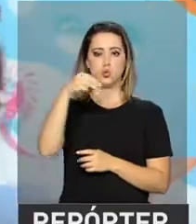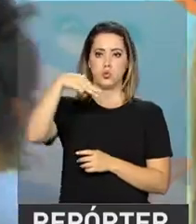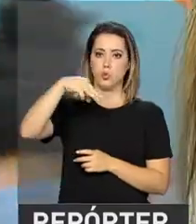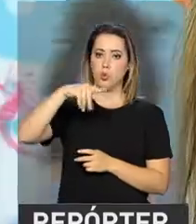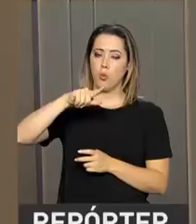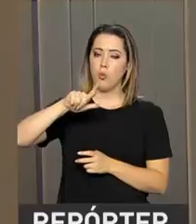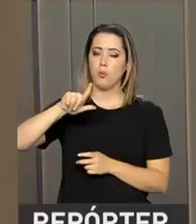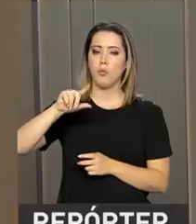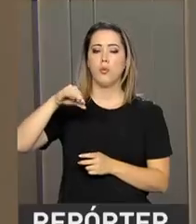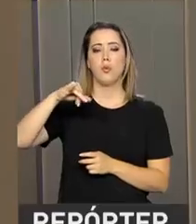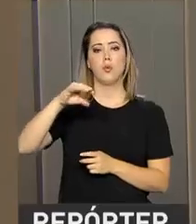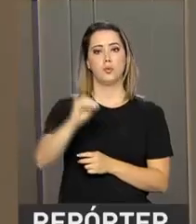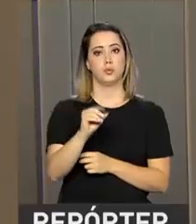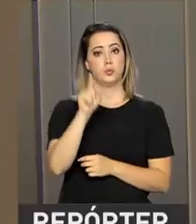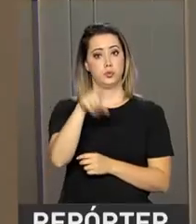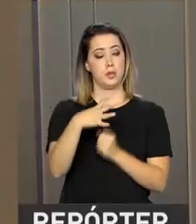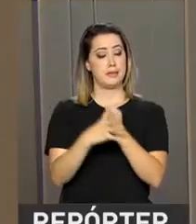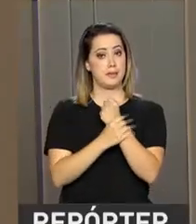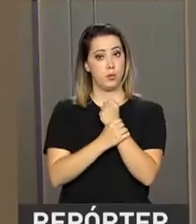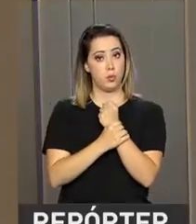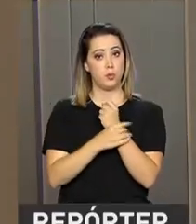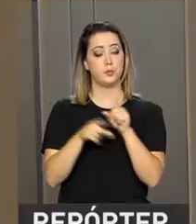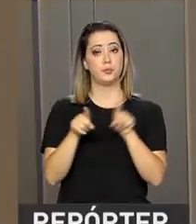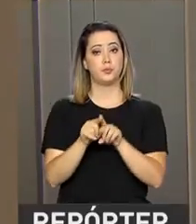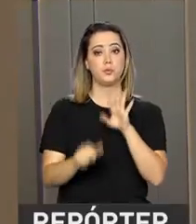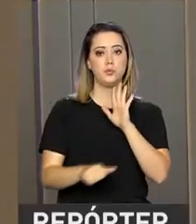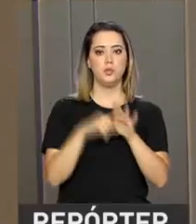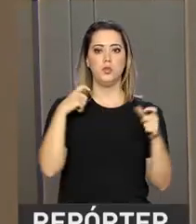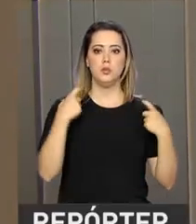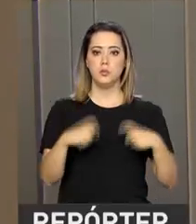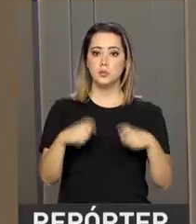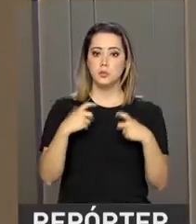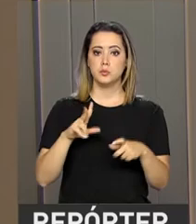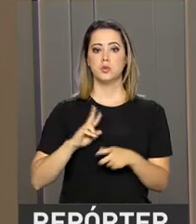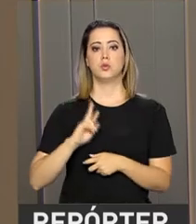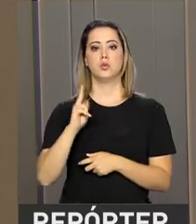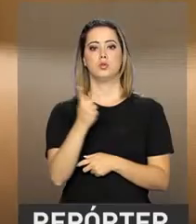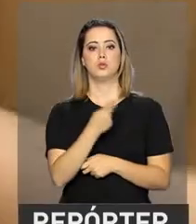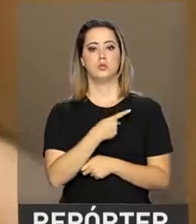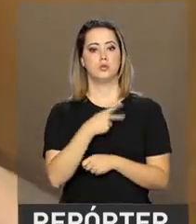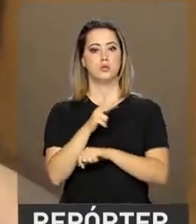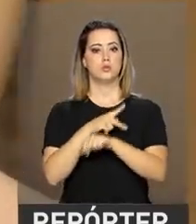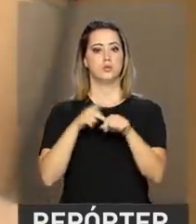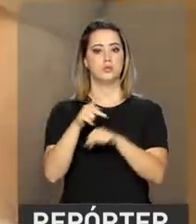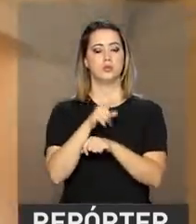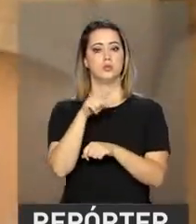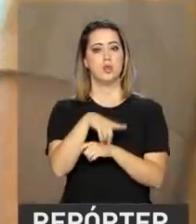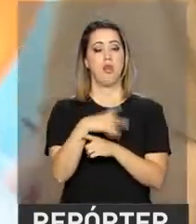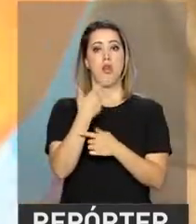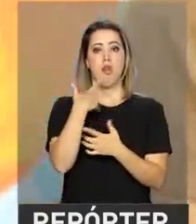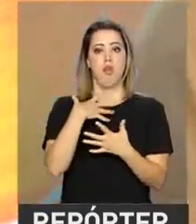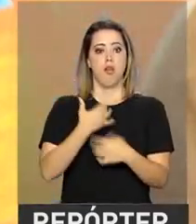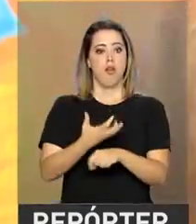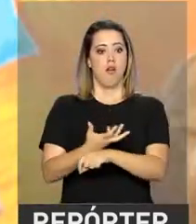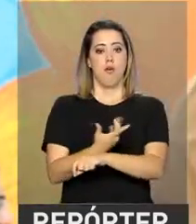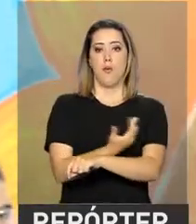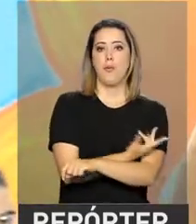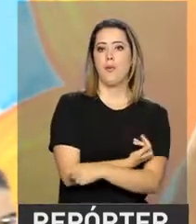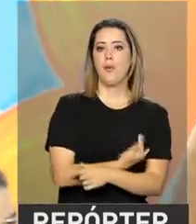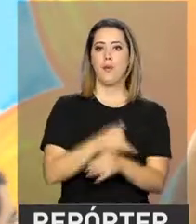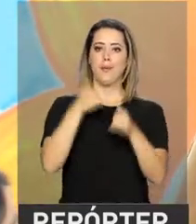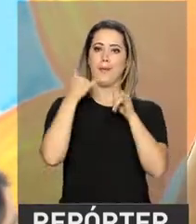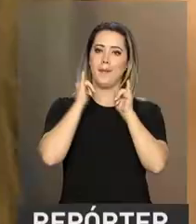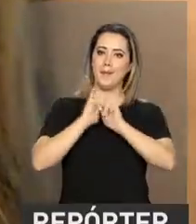e orientada. Foi inaugurado em Brasília o primeiro ambulatório trans do país. A Melissa se emocionou quando soube da